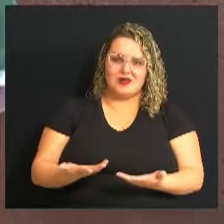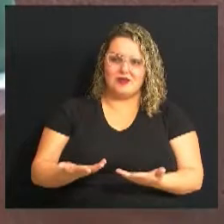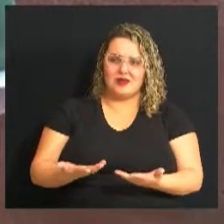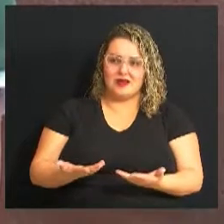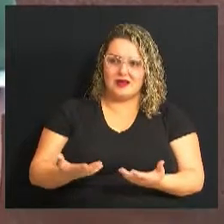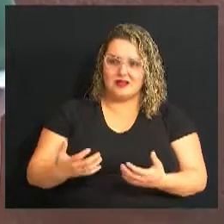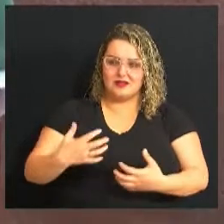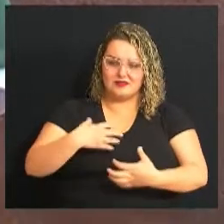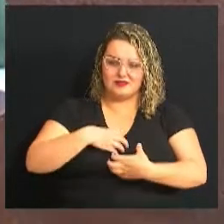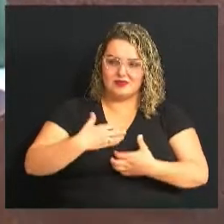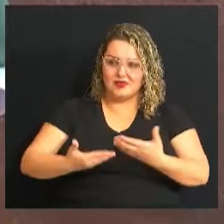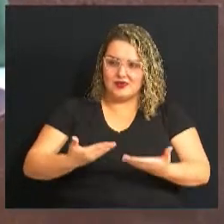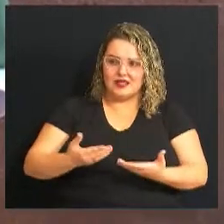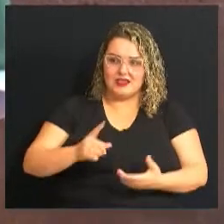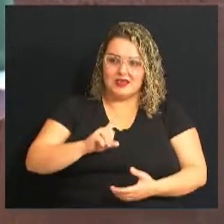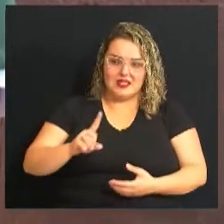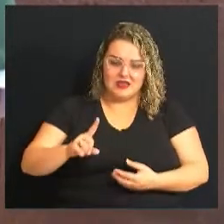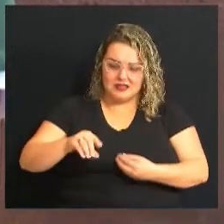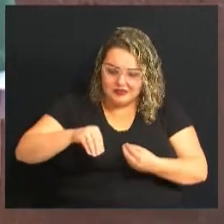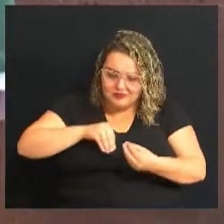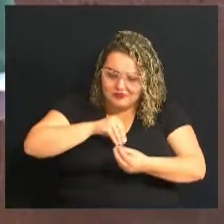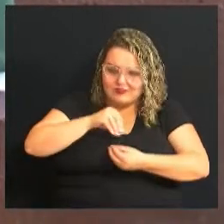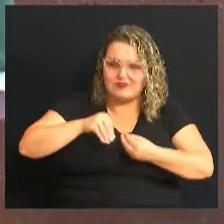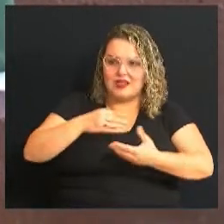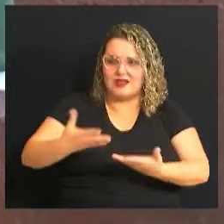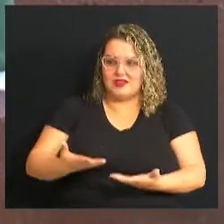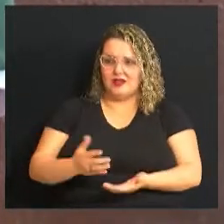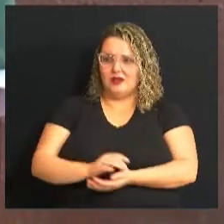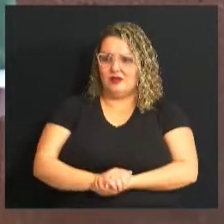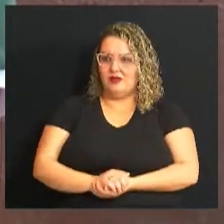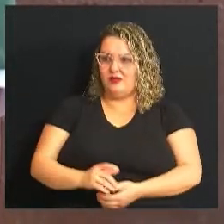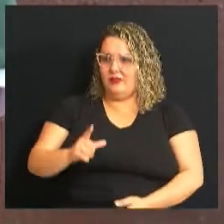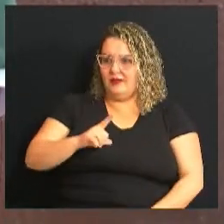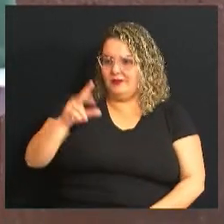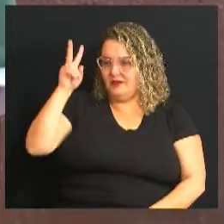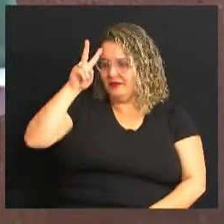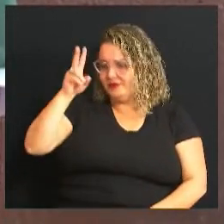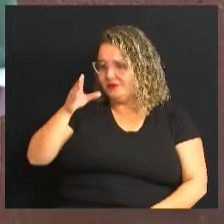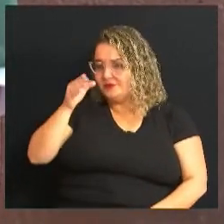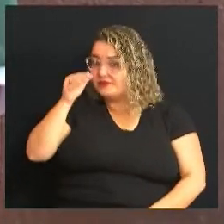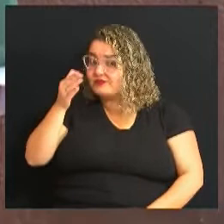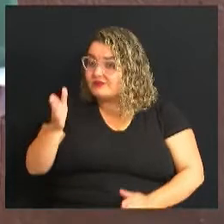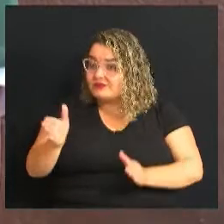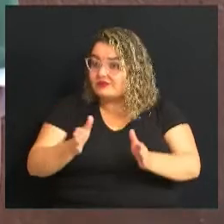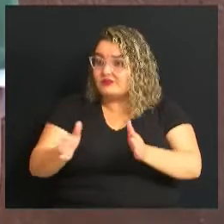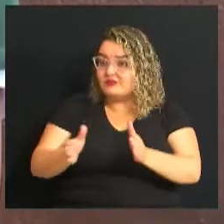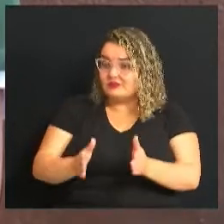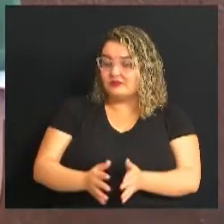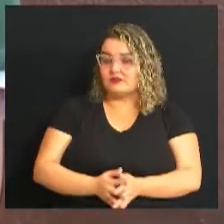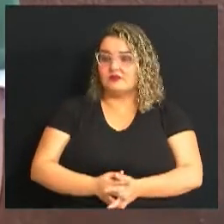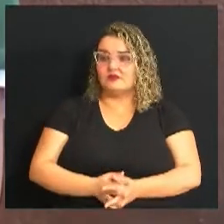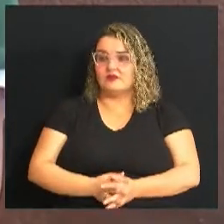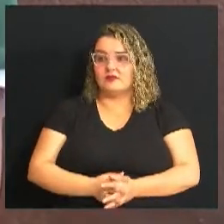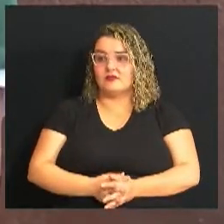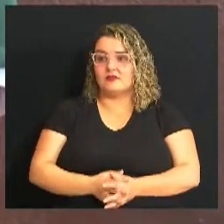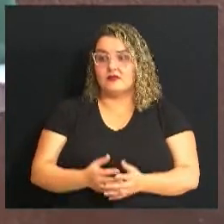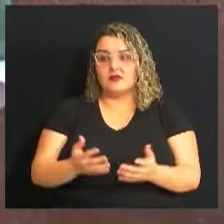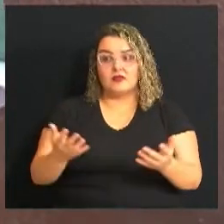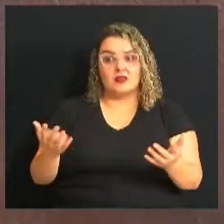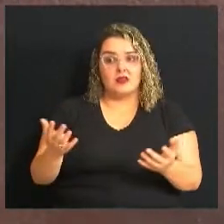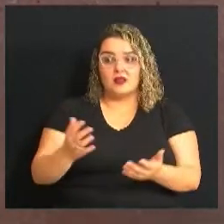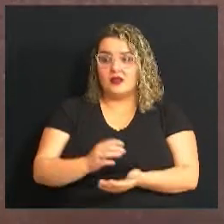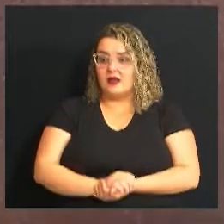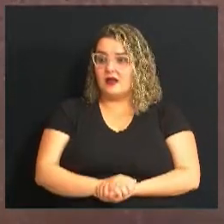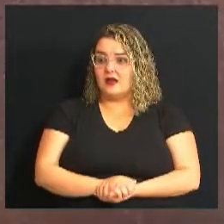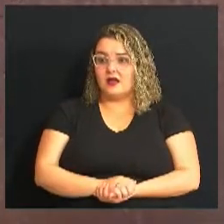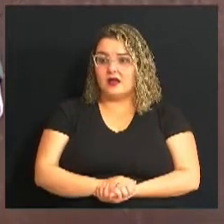com o sentimento e falar que não te... Tem alguma história curiosa, Wellington, nesse período que você está trabalhando como